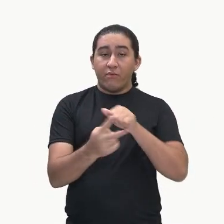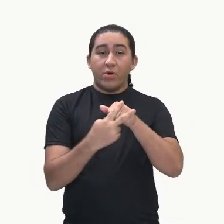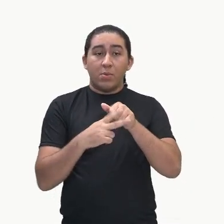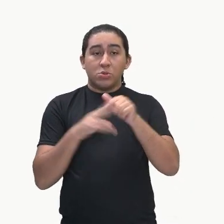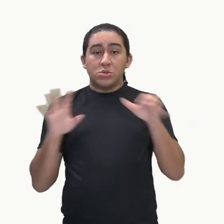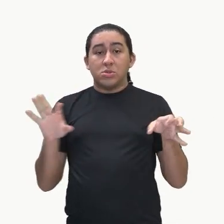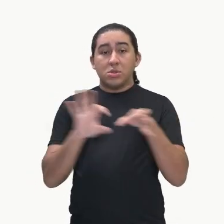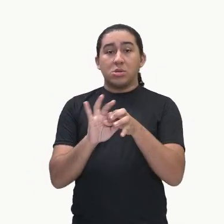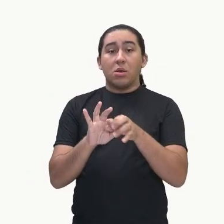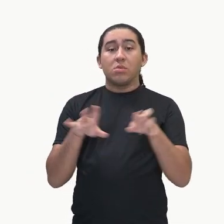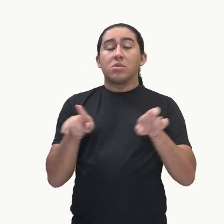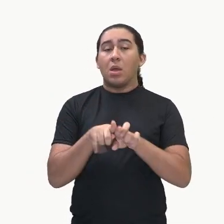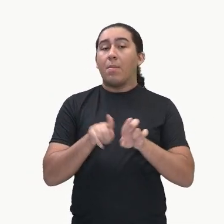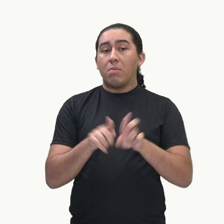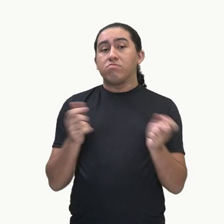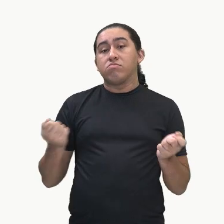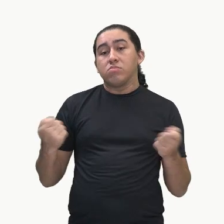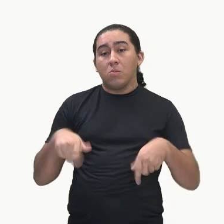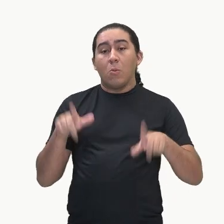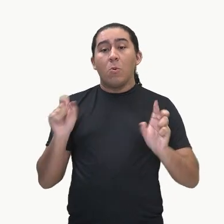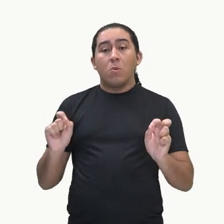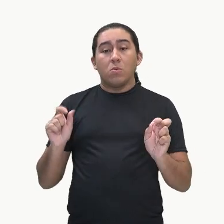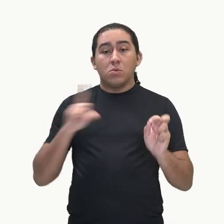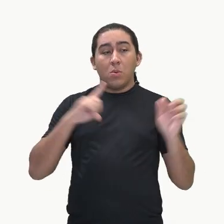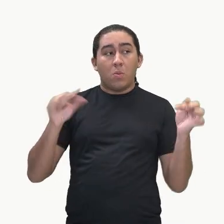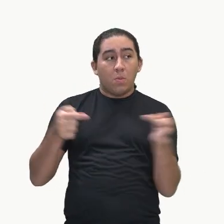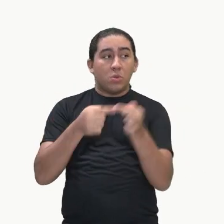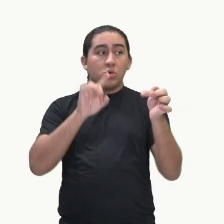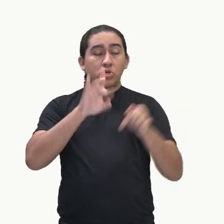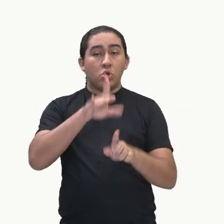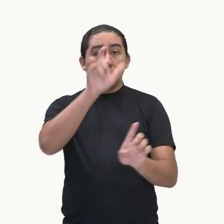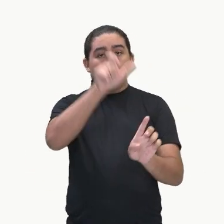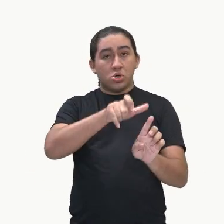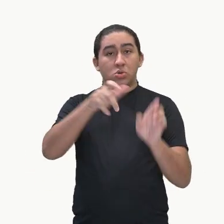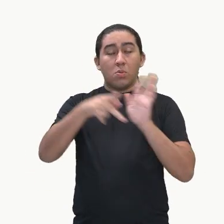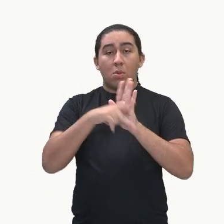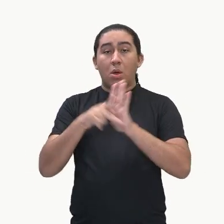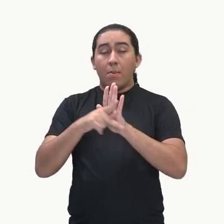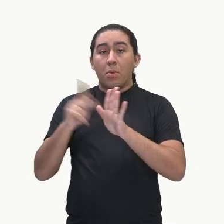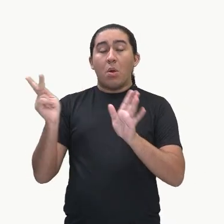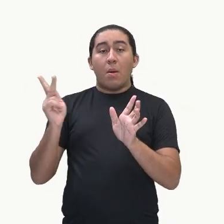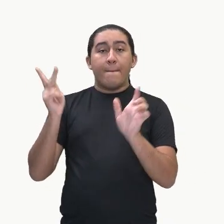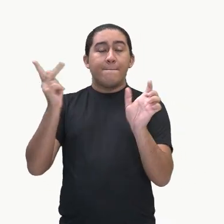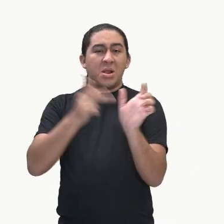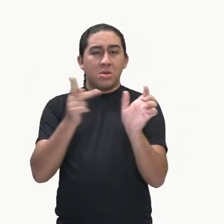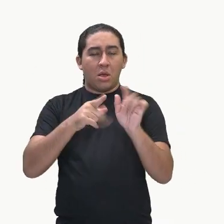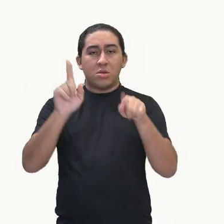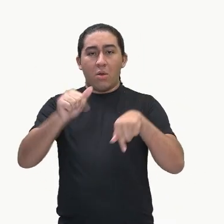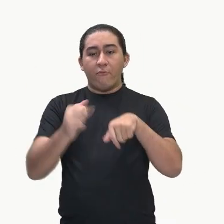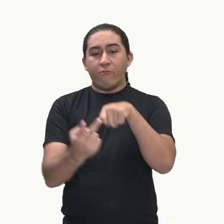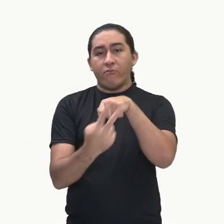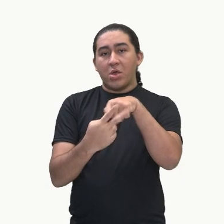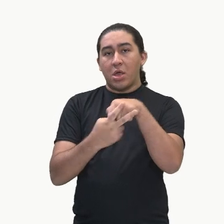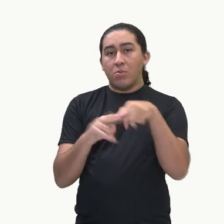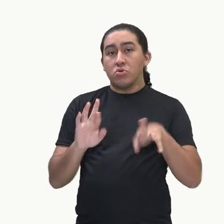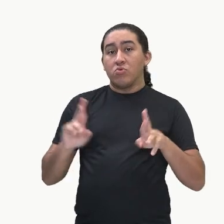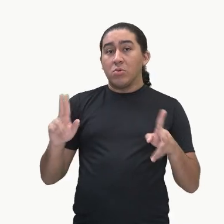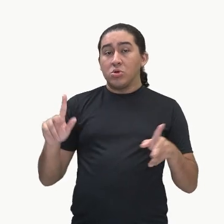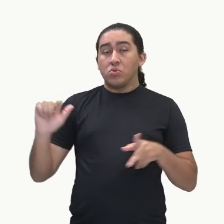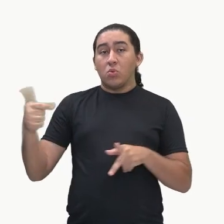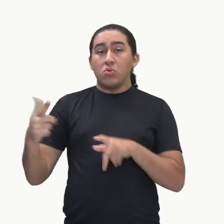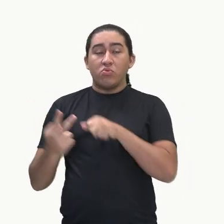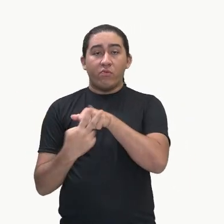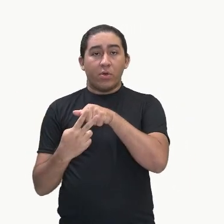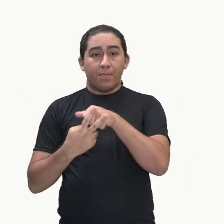ligação, né, mas ele liga só o sujeito ao seu predicativo. Né? Verbo, diferente do